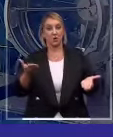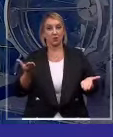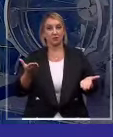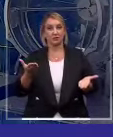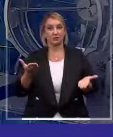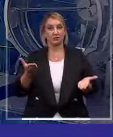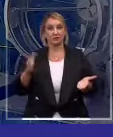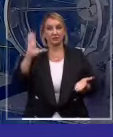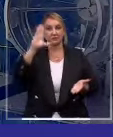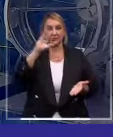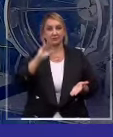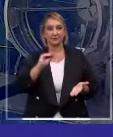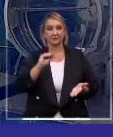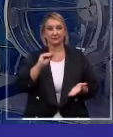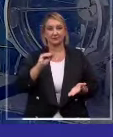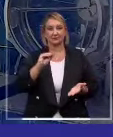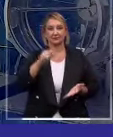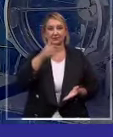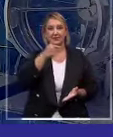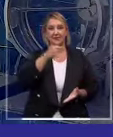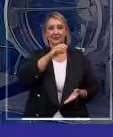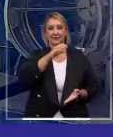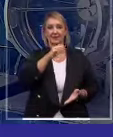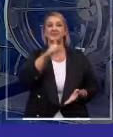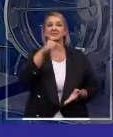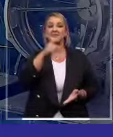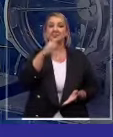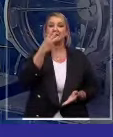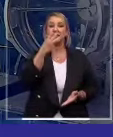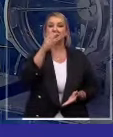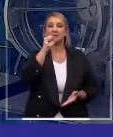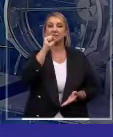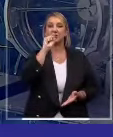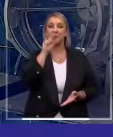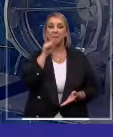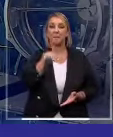desta noite tem um prêmio principal de